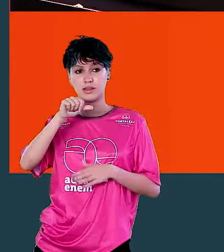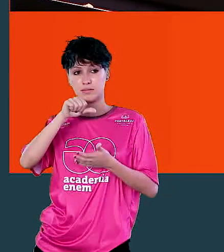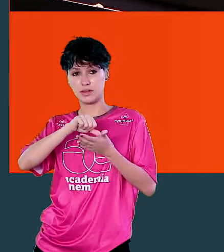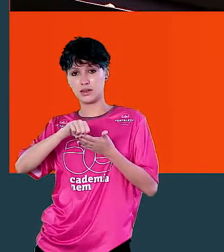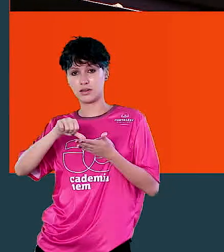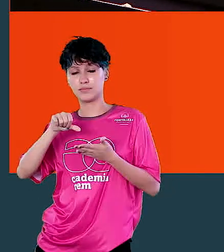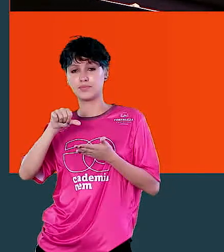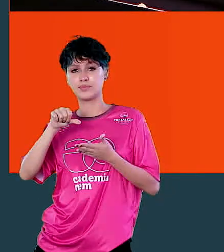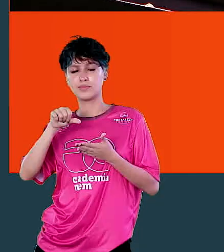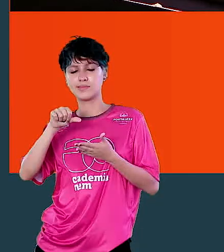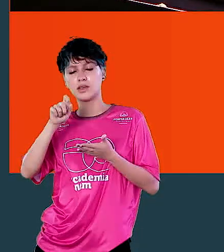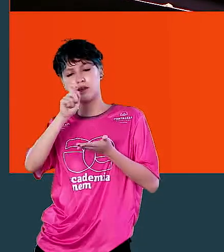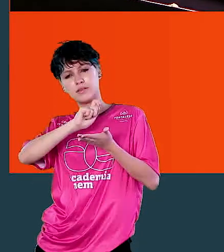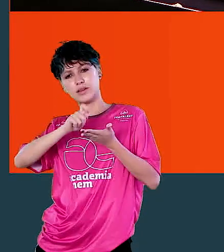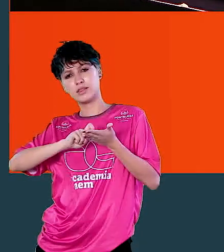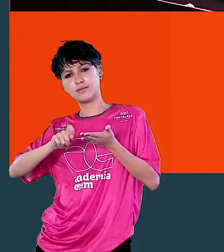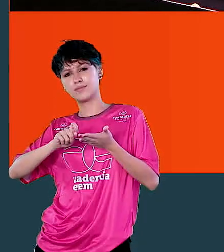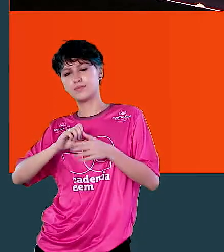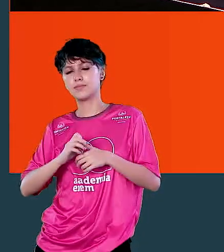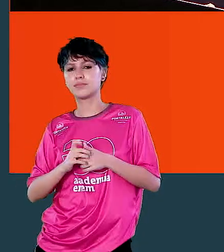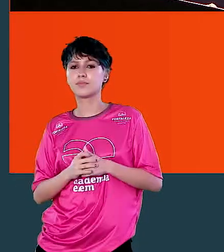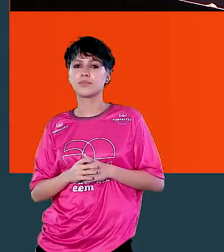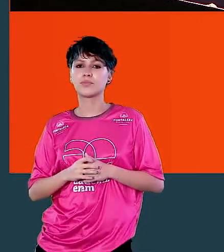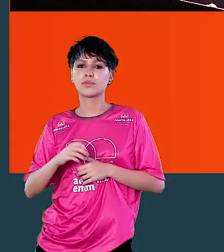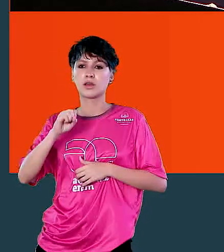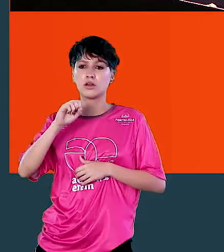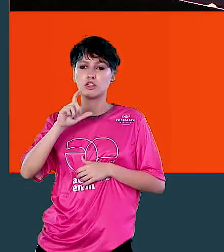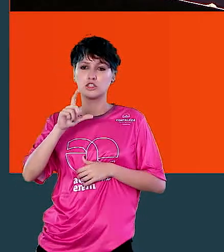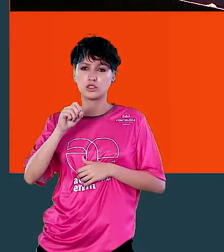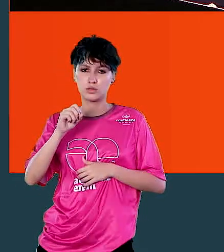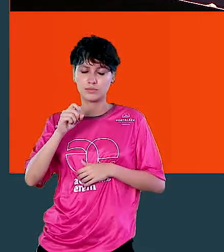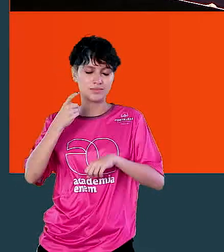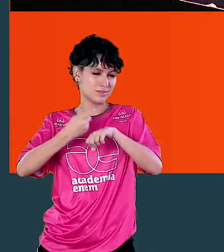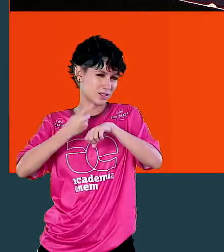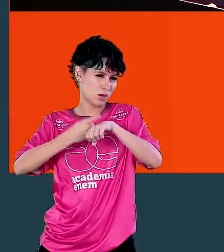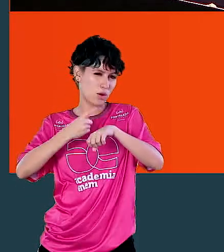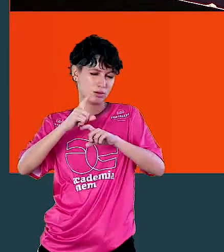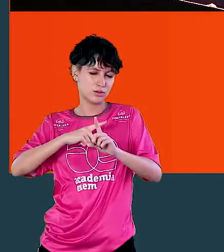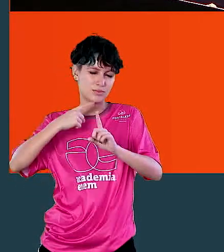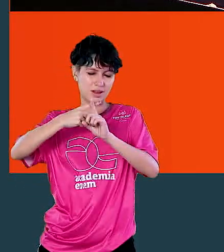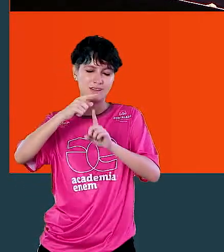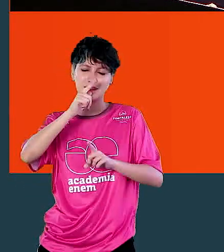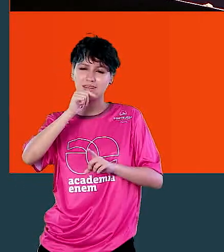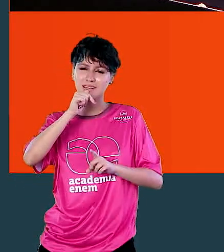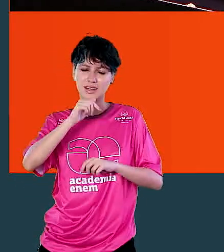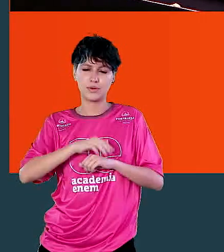Tu vai escrever sólido mais líquido.